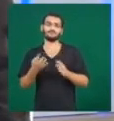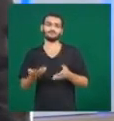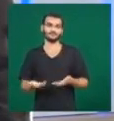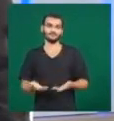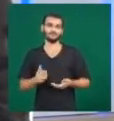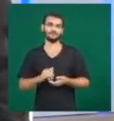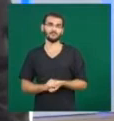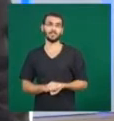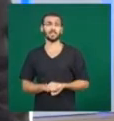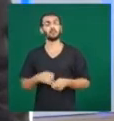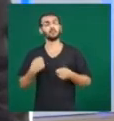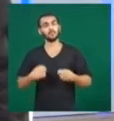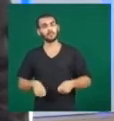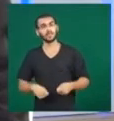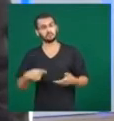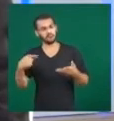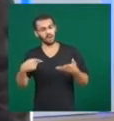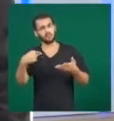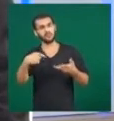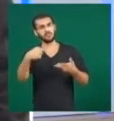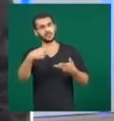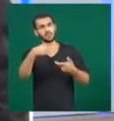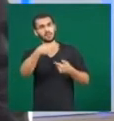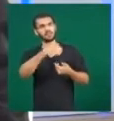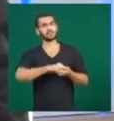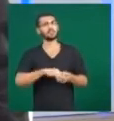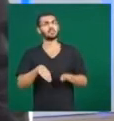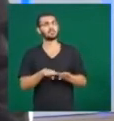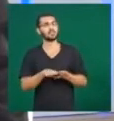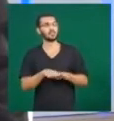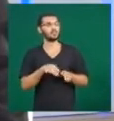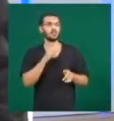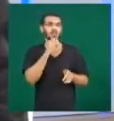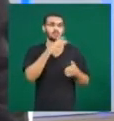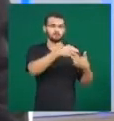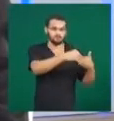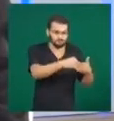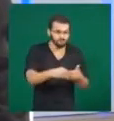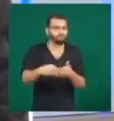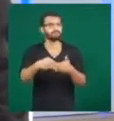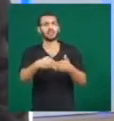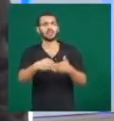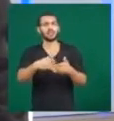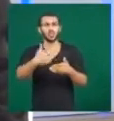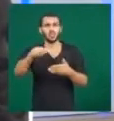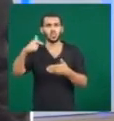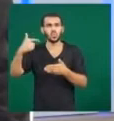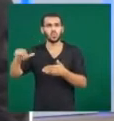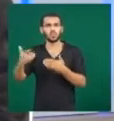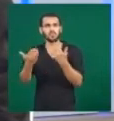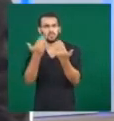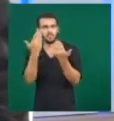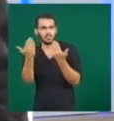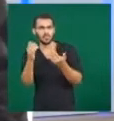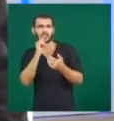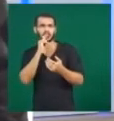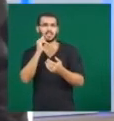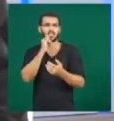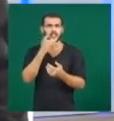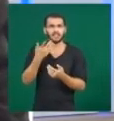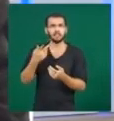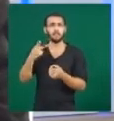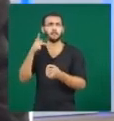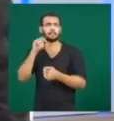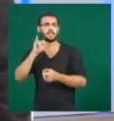você analisa essas questões, endereça o paciente para tratamento com os outros profissionais, psiquiatras,